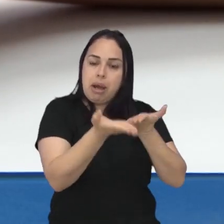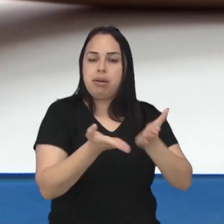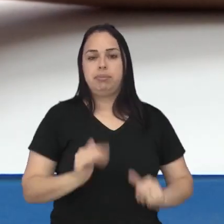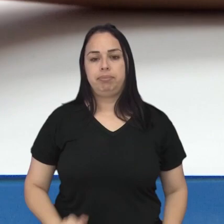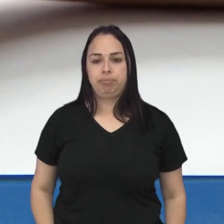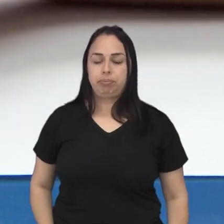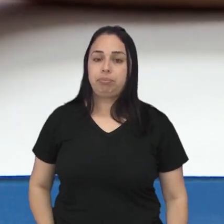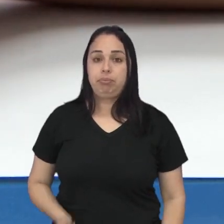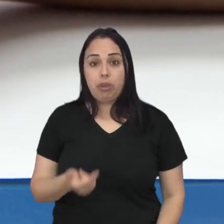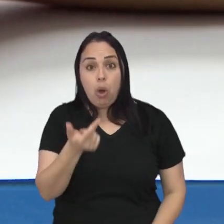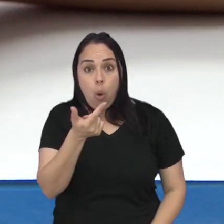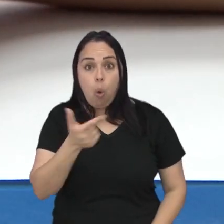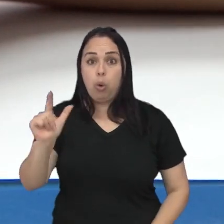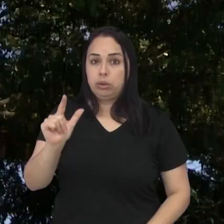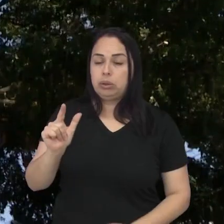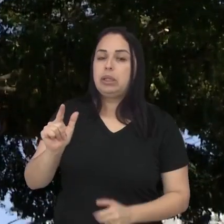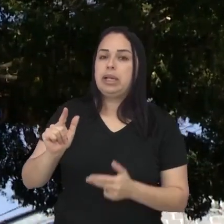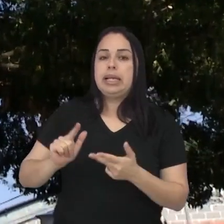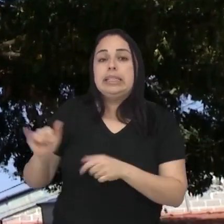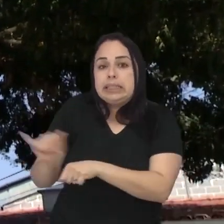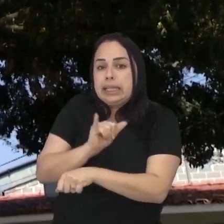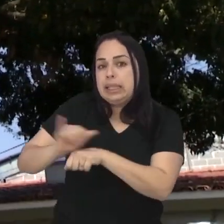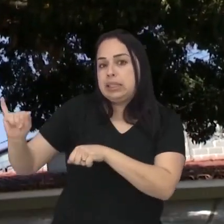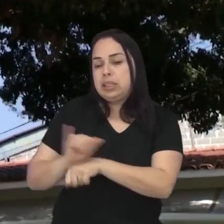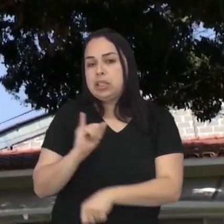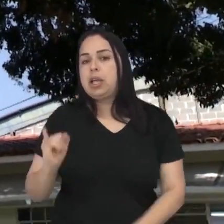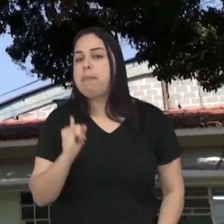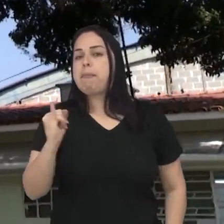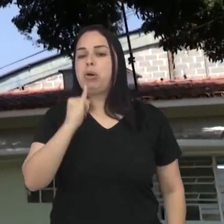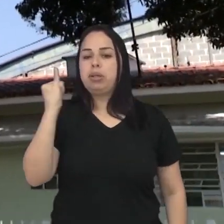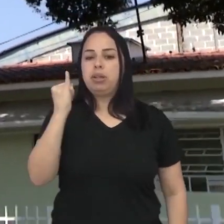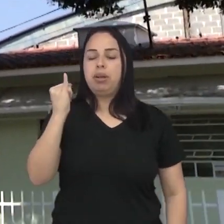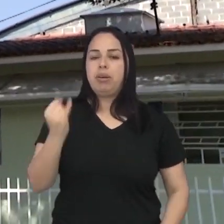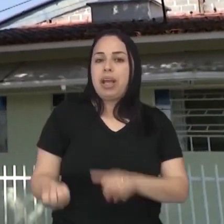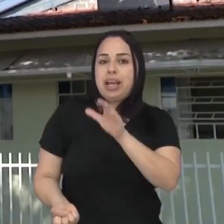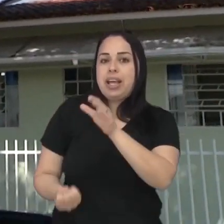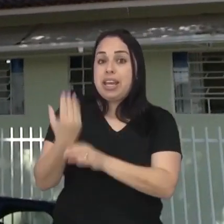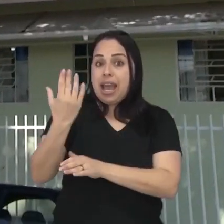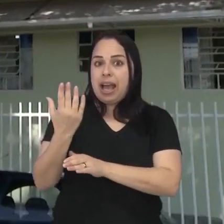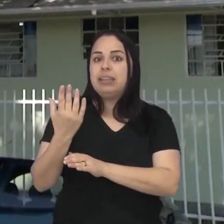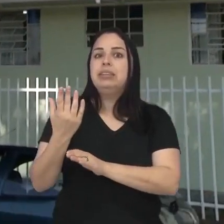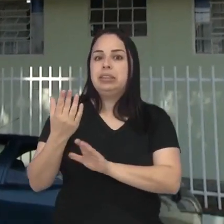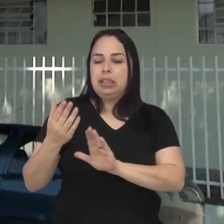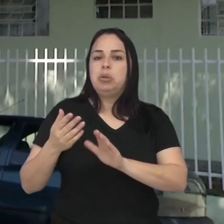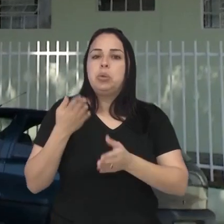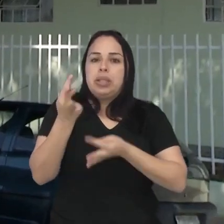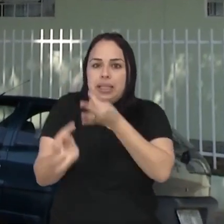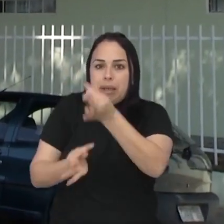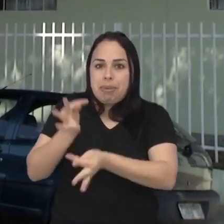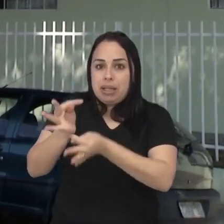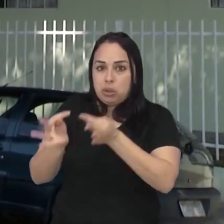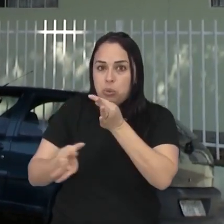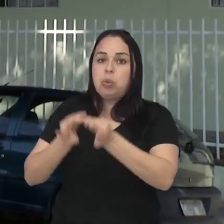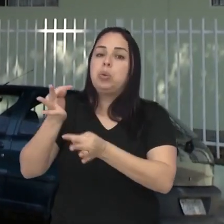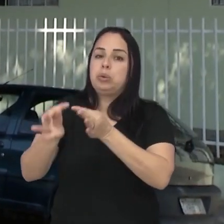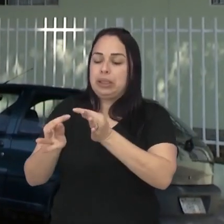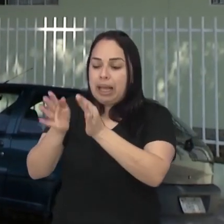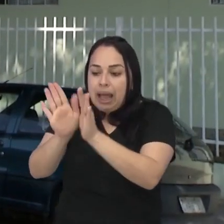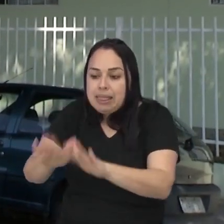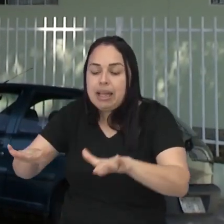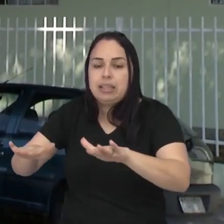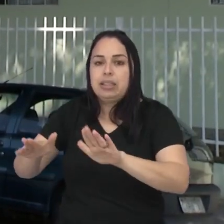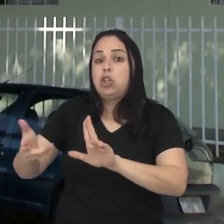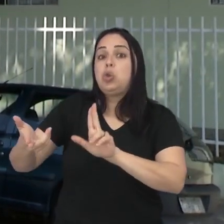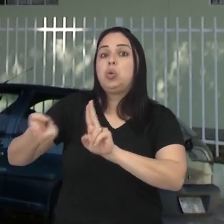escolas municipais de ensino básico. Outro passo importante foi a implementação do tratamento contra a depressão infantil